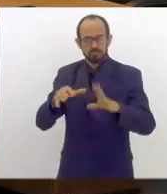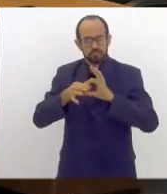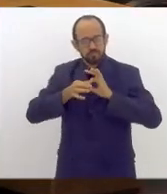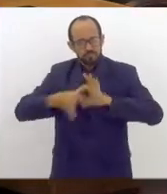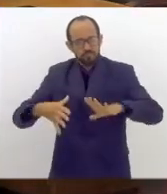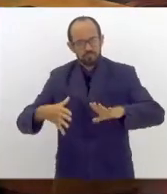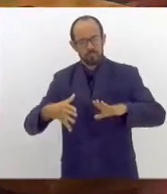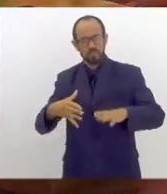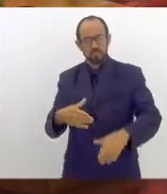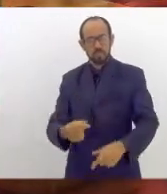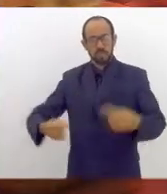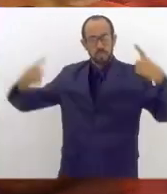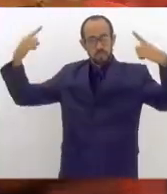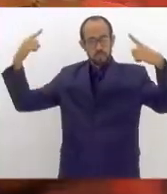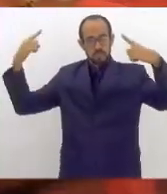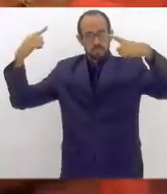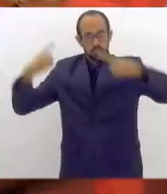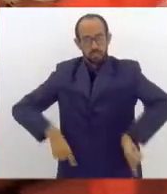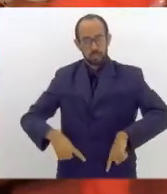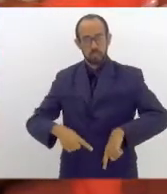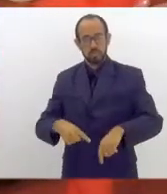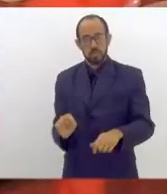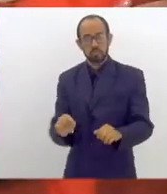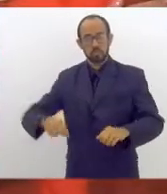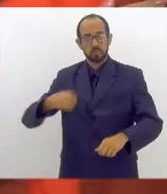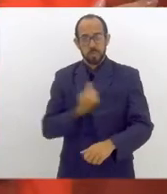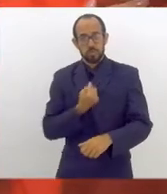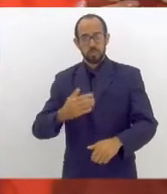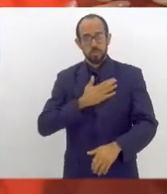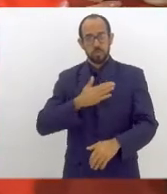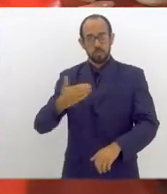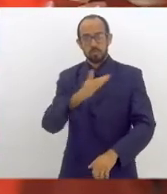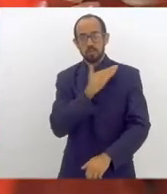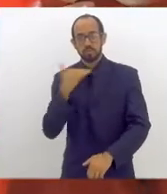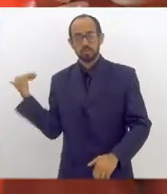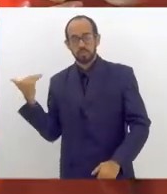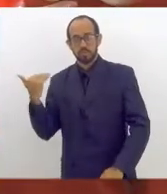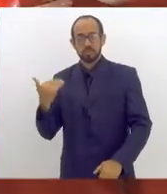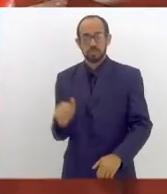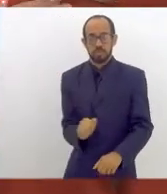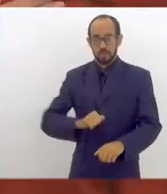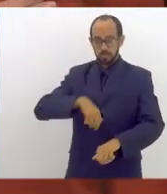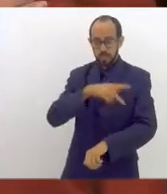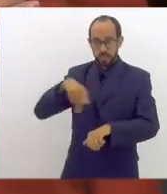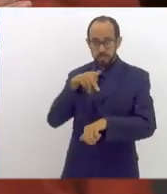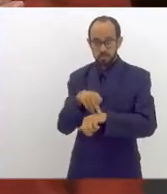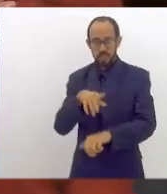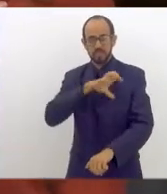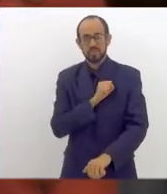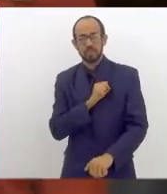a liberdade desafio da própria morte